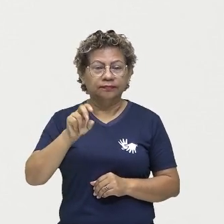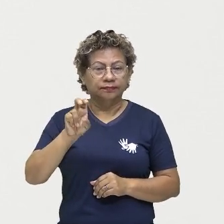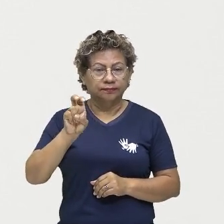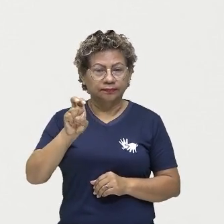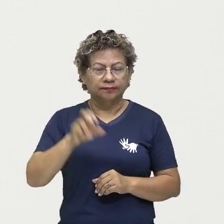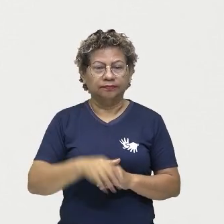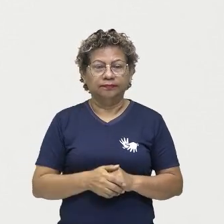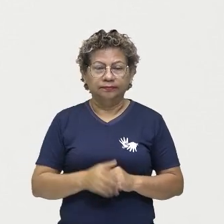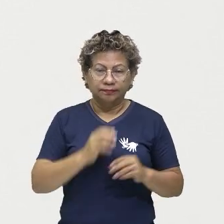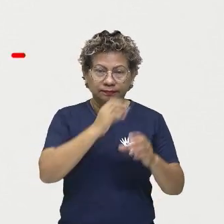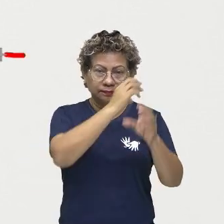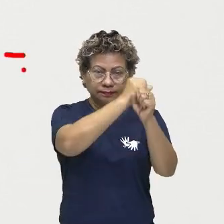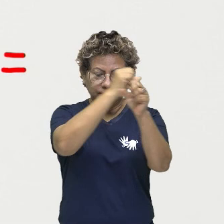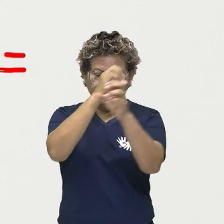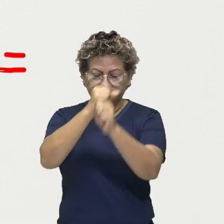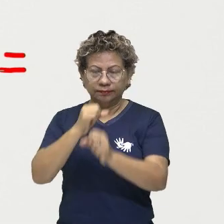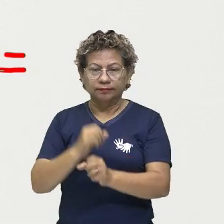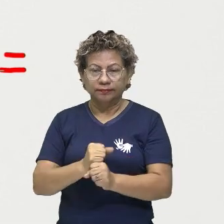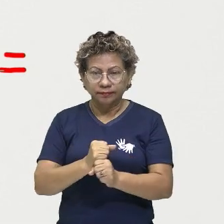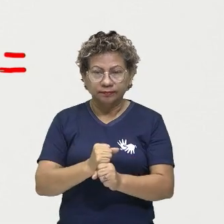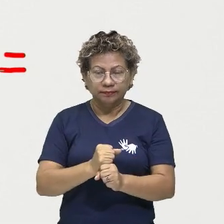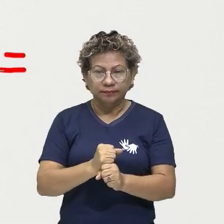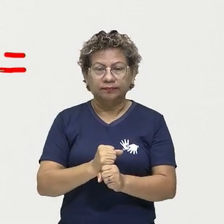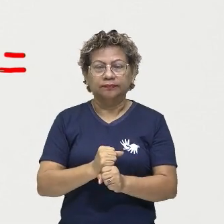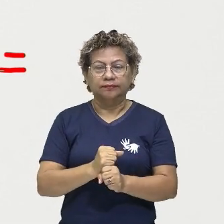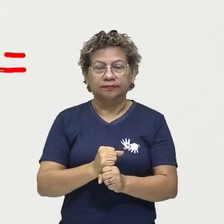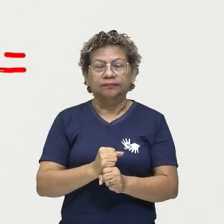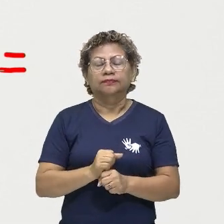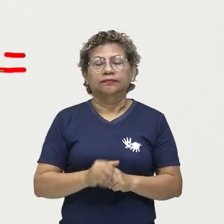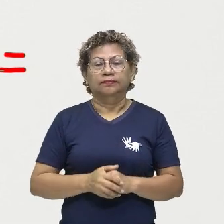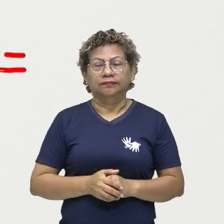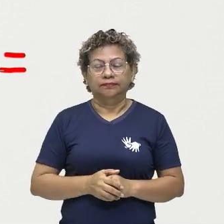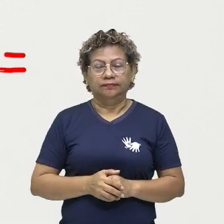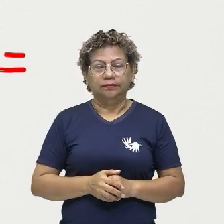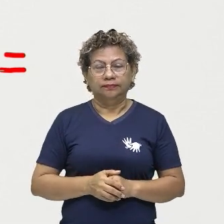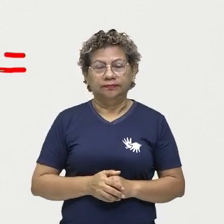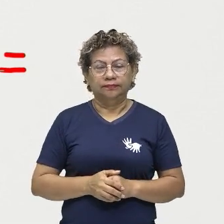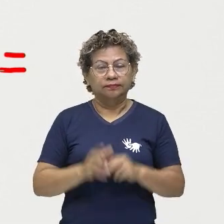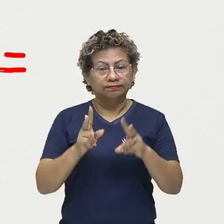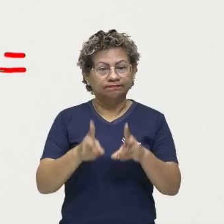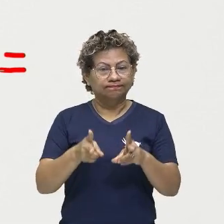se nós vamos determinar o perímetro, é só determinar a soma desses lados aí.